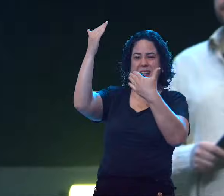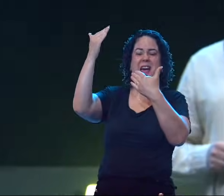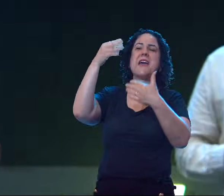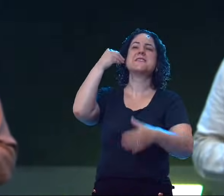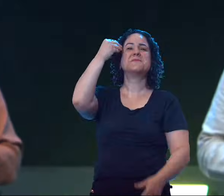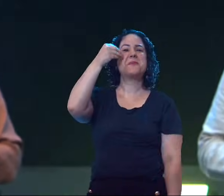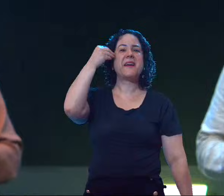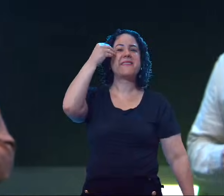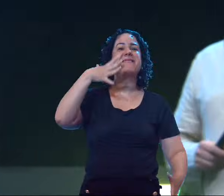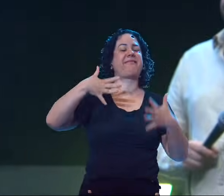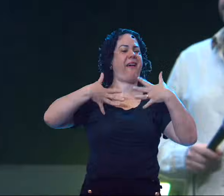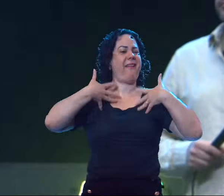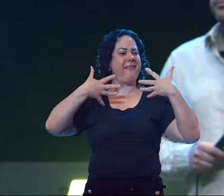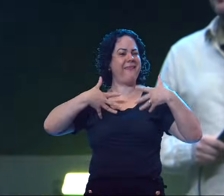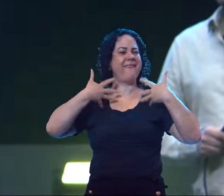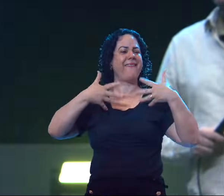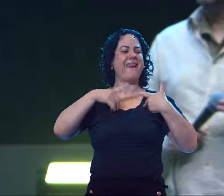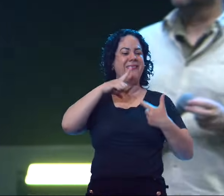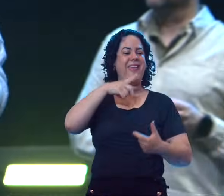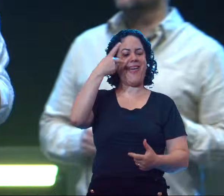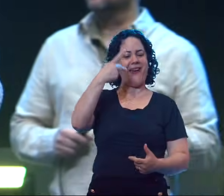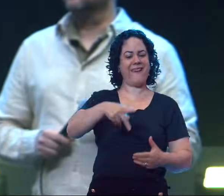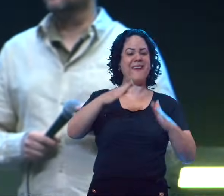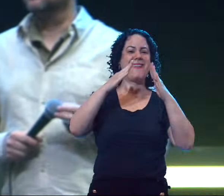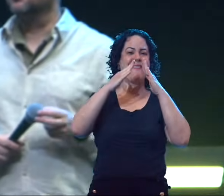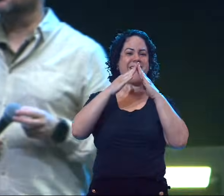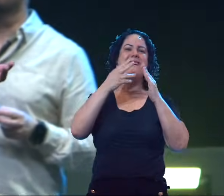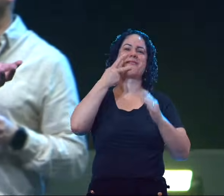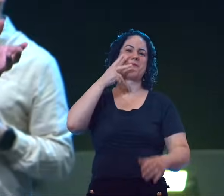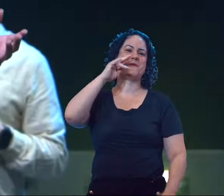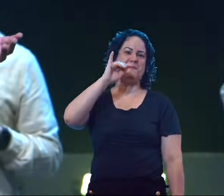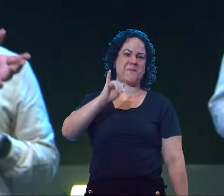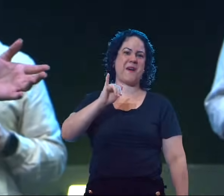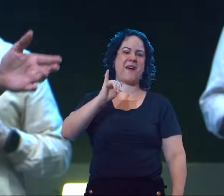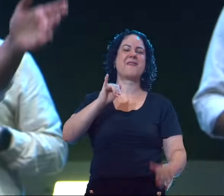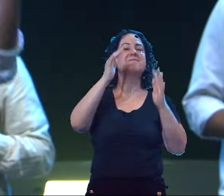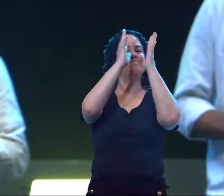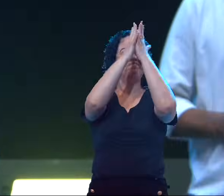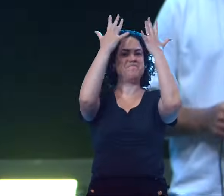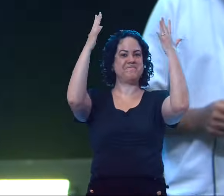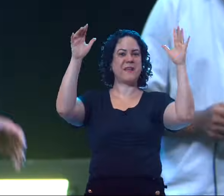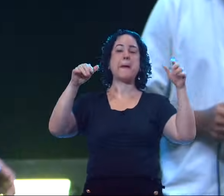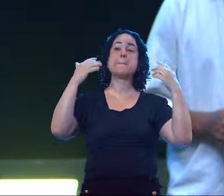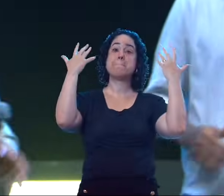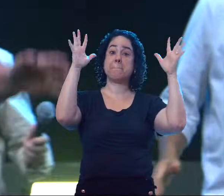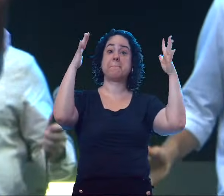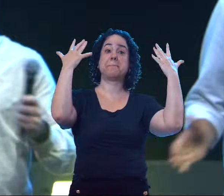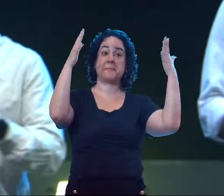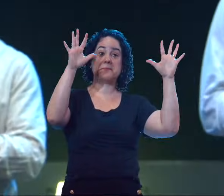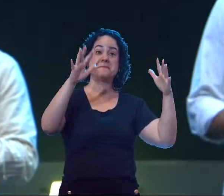experimentar a alegria que nós temos na casa do Pai, amém? Vamos então celebrar com palmas?